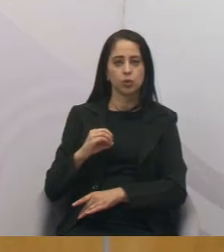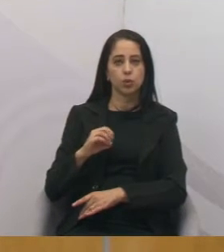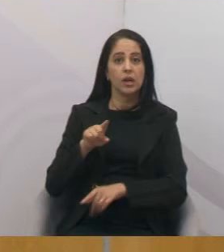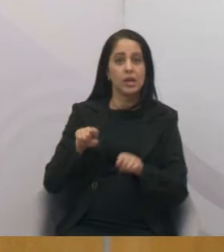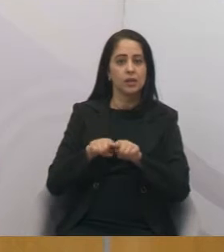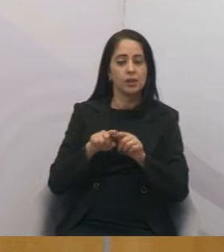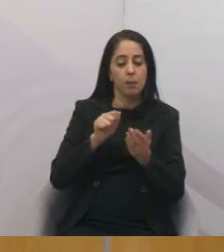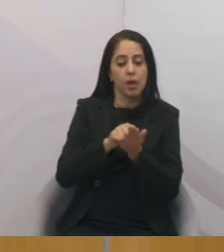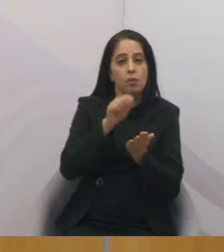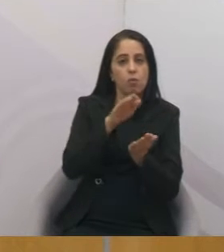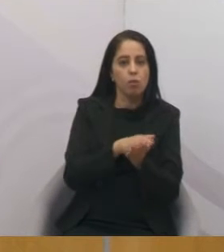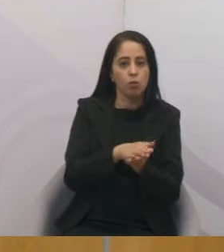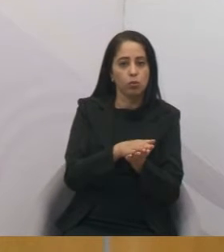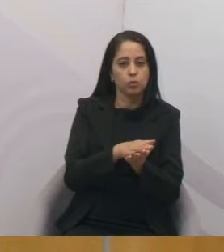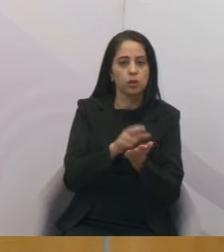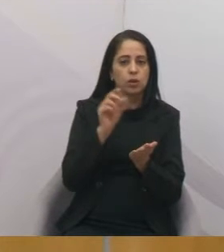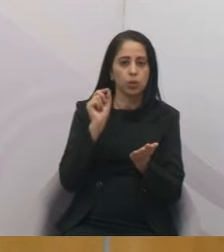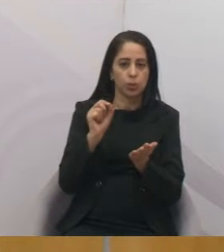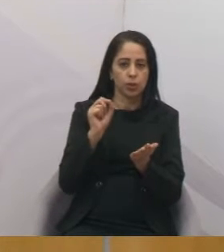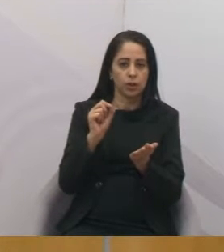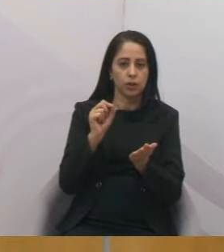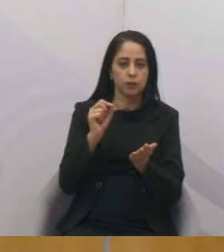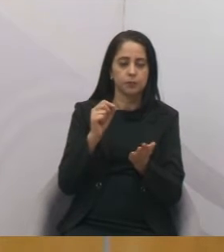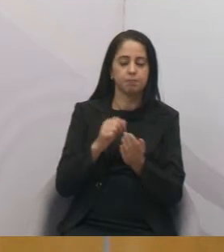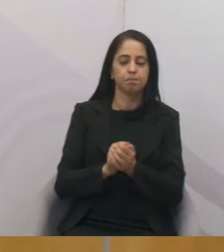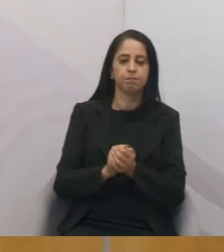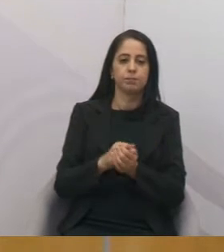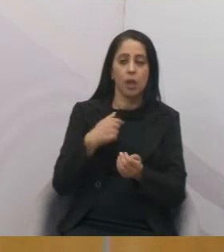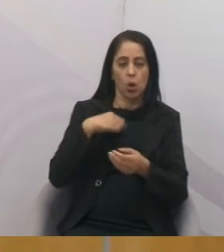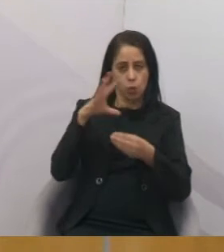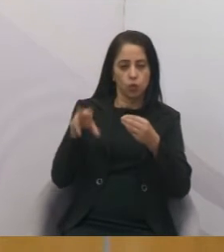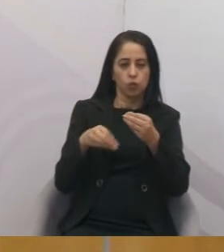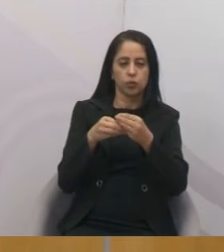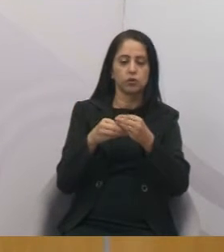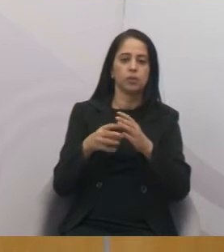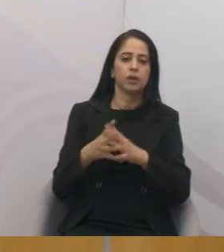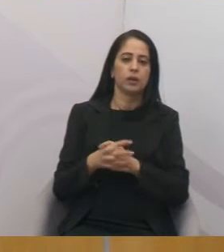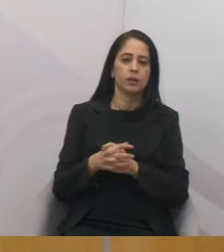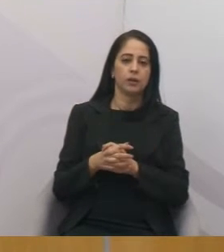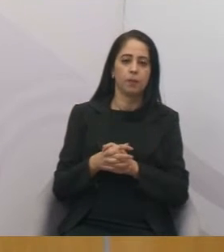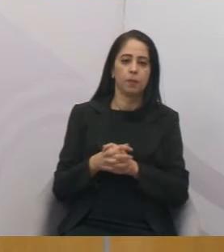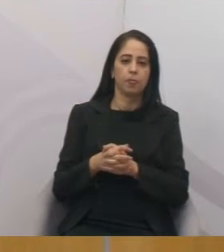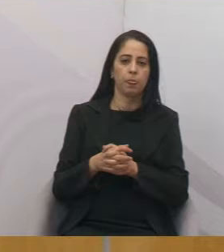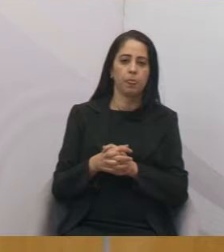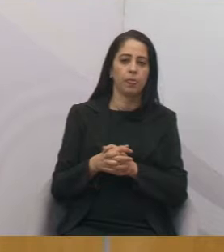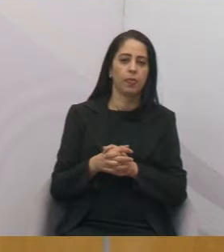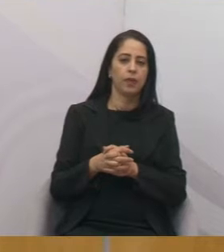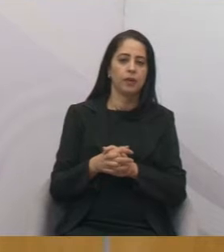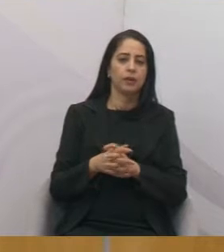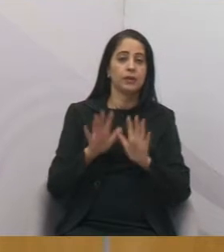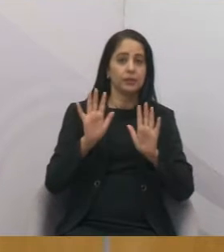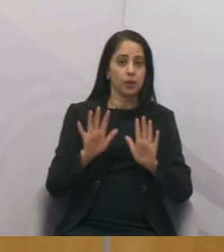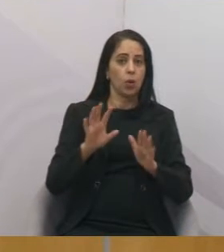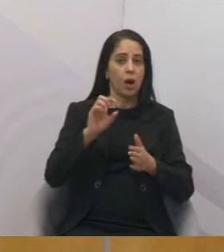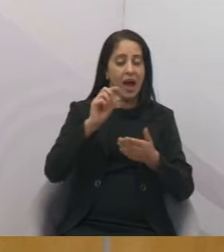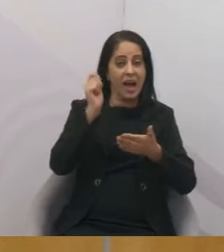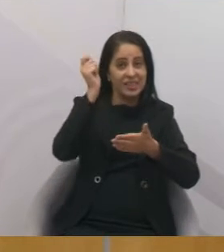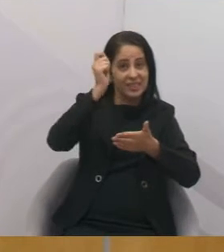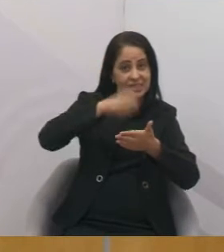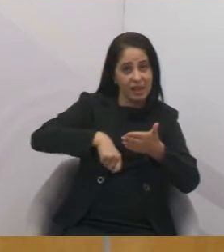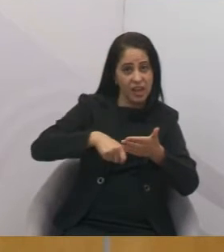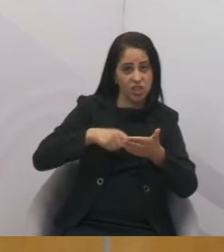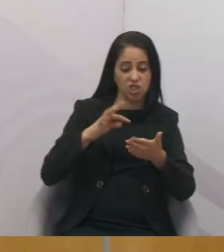uma consideração, vereador Edgar Sasaki, que eu vi na justificativa que as taxas,